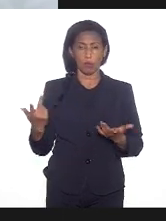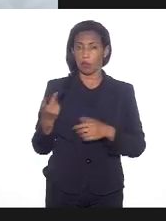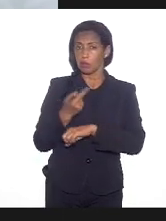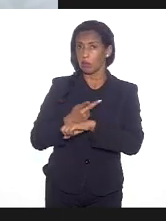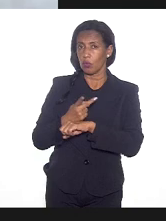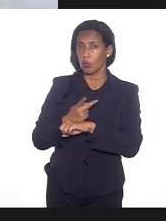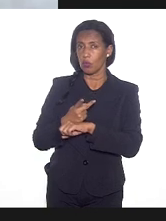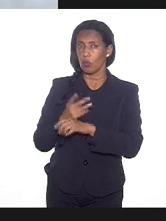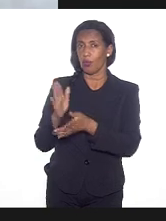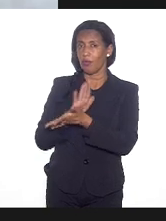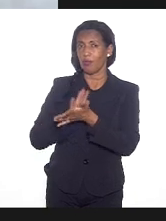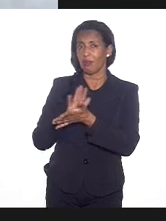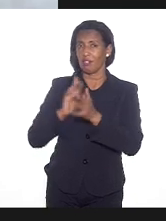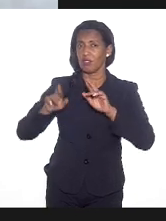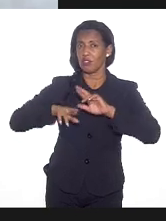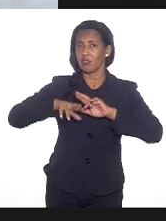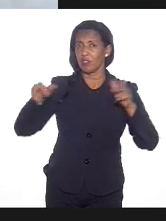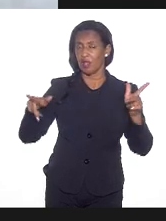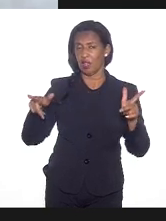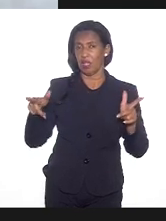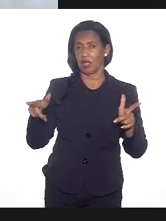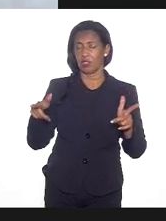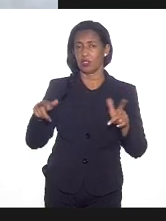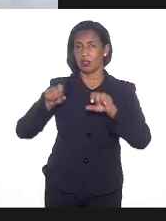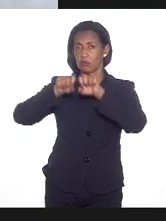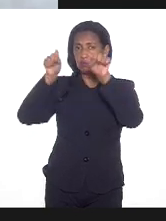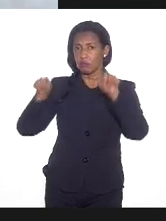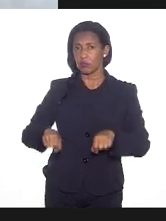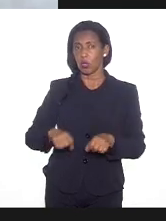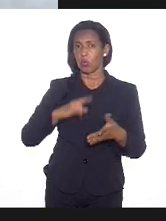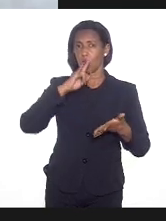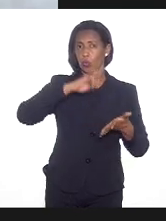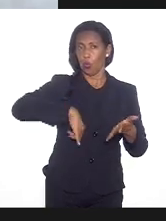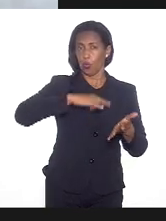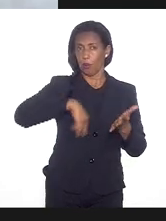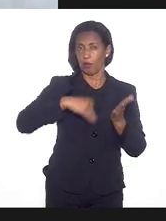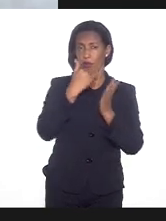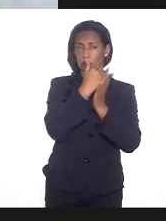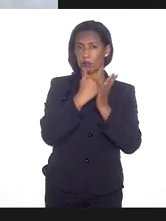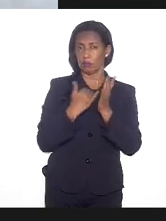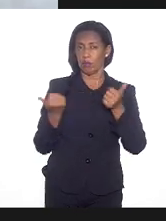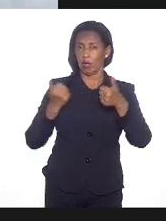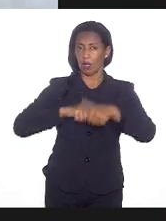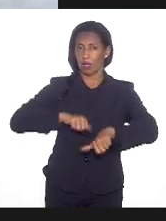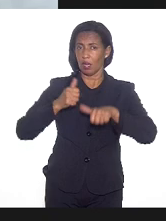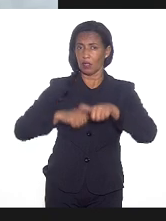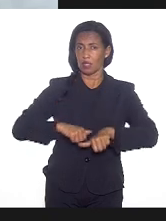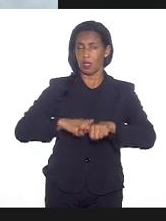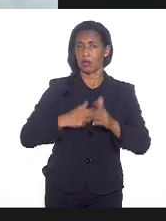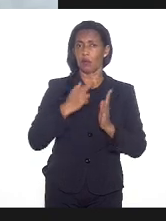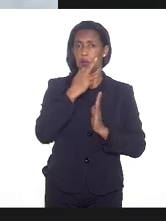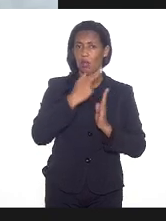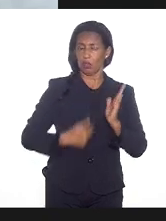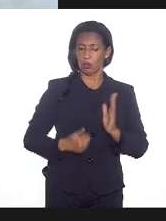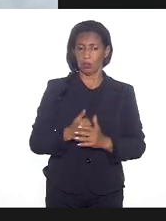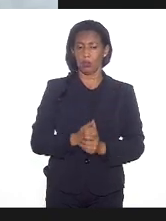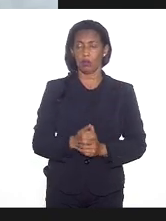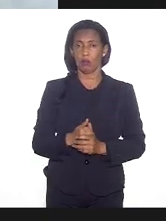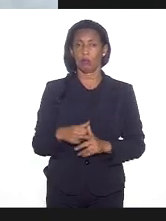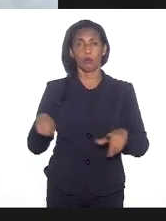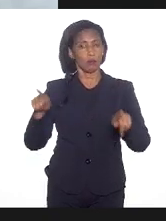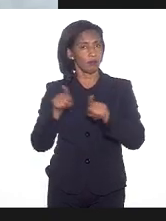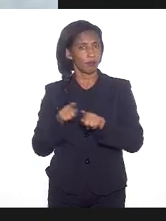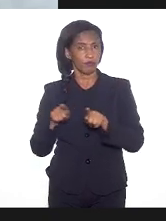da verdade nas escriturações, nos documentos e nas normas analisadas para a confecção deste relatório.